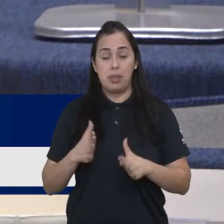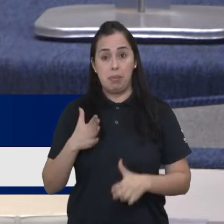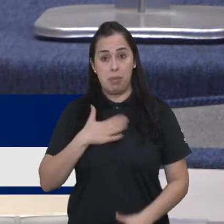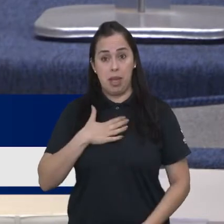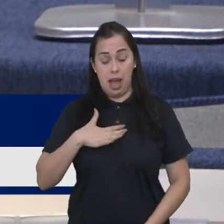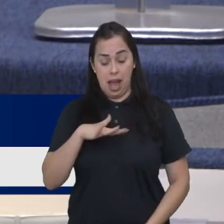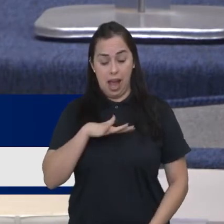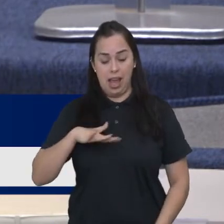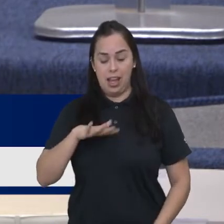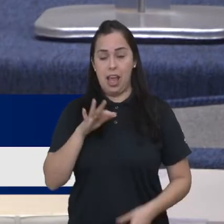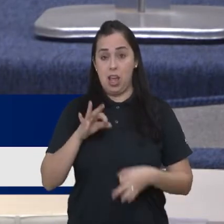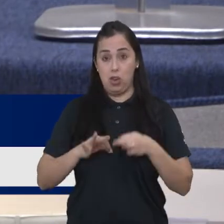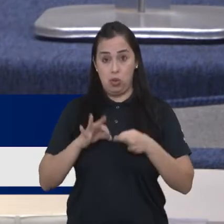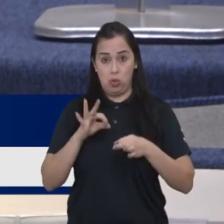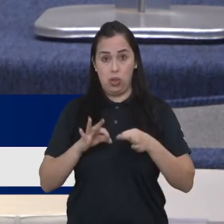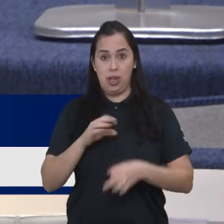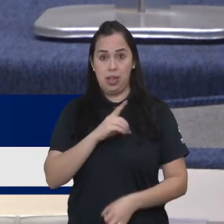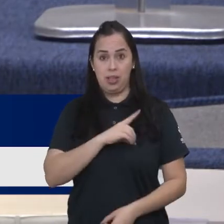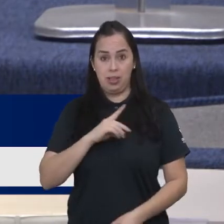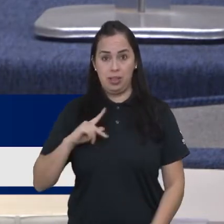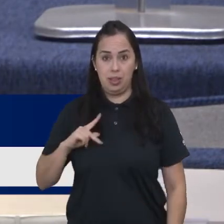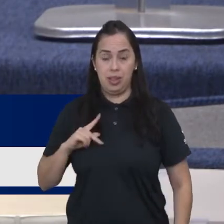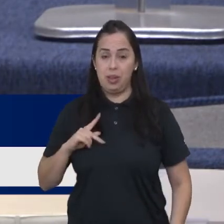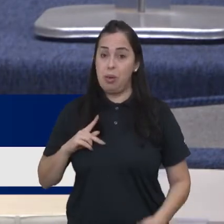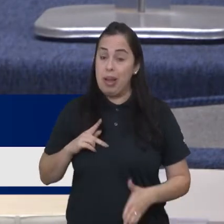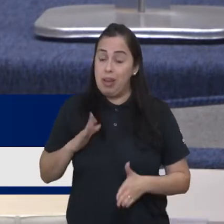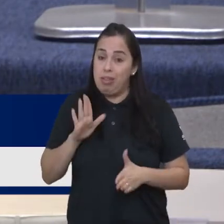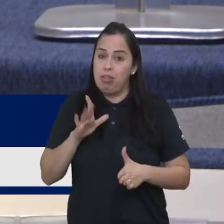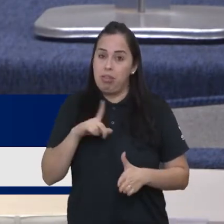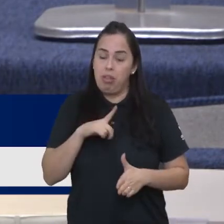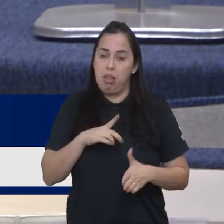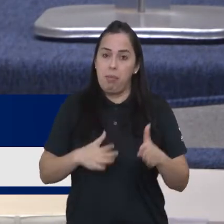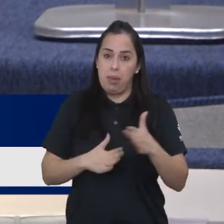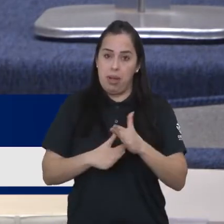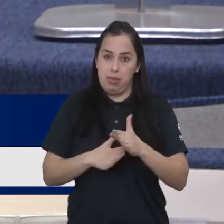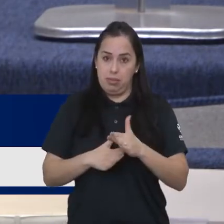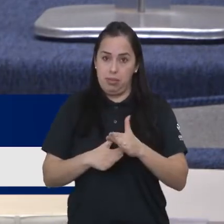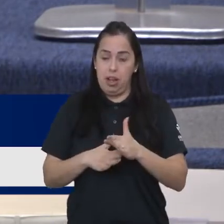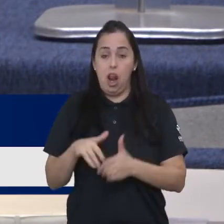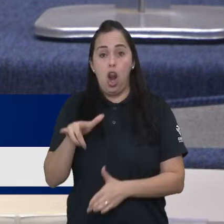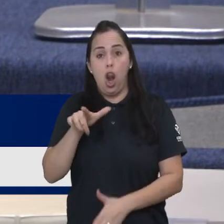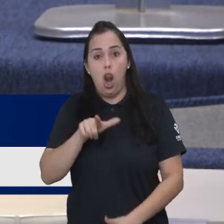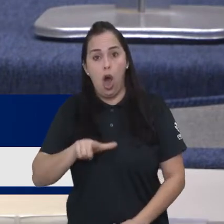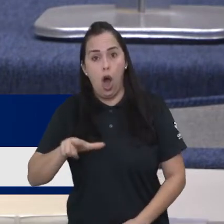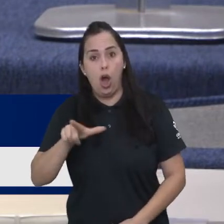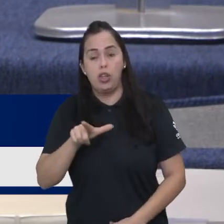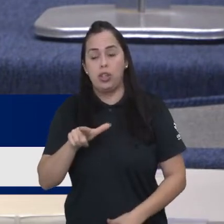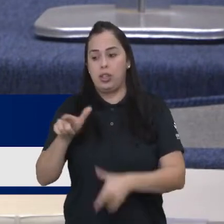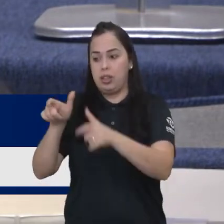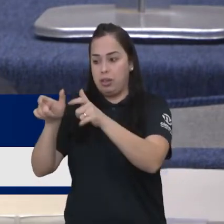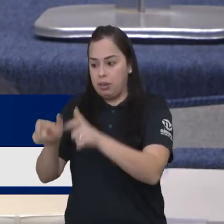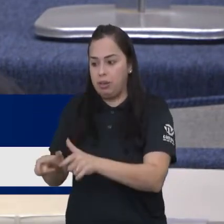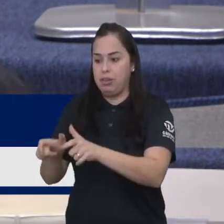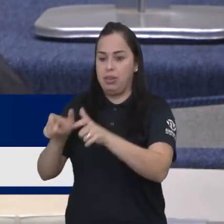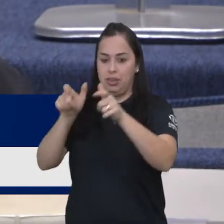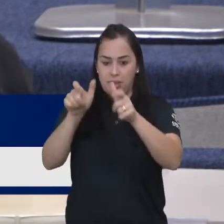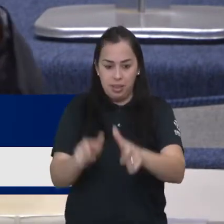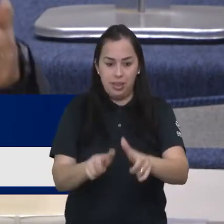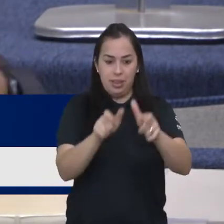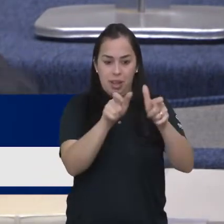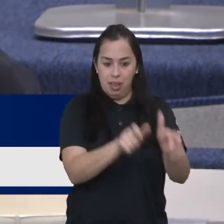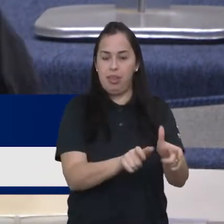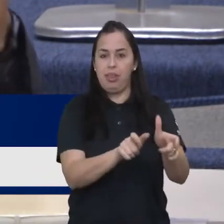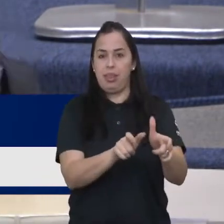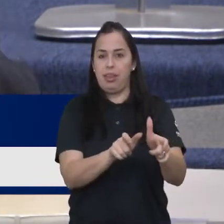atuação jurídica. A atuação da Defensoria Pública é jurídica. Então, o nosso limite é esse. O nosso limite, é óbvio que tem outras frentes. Eu acho que